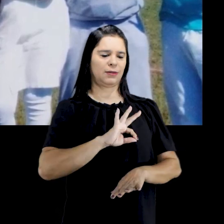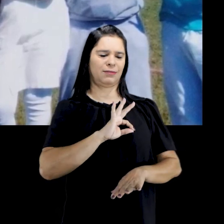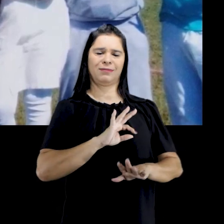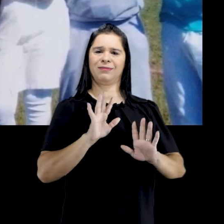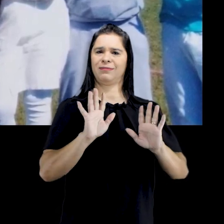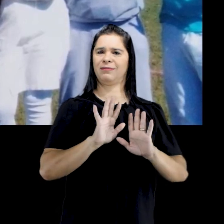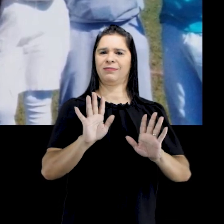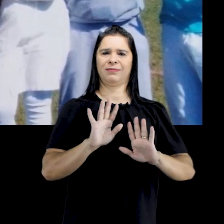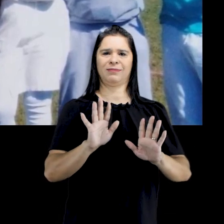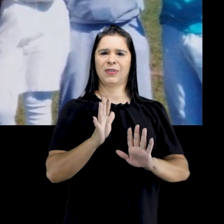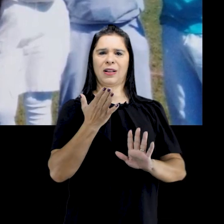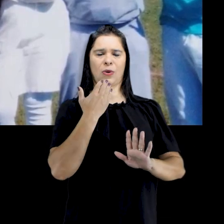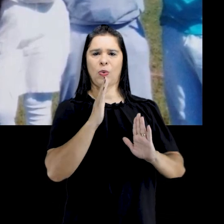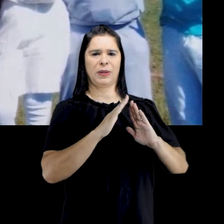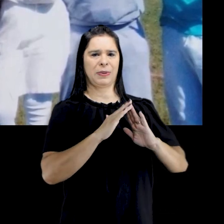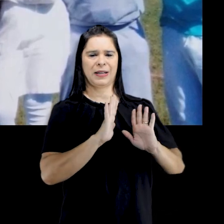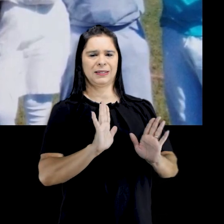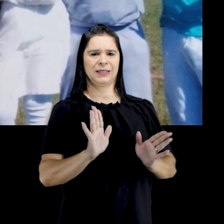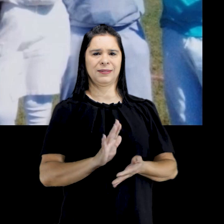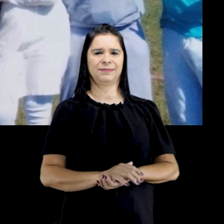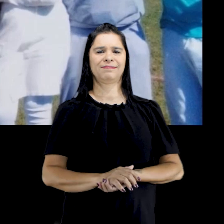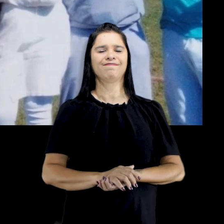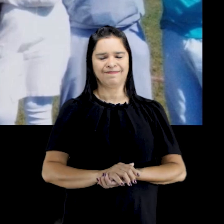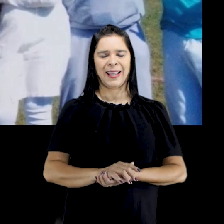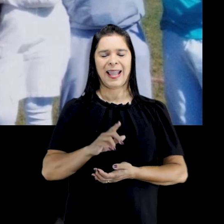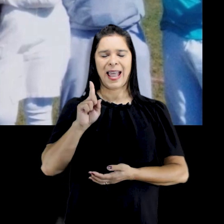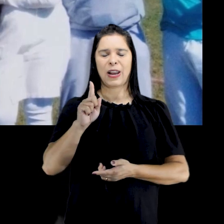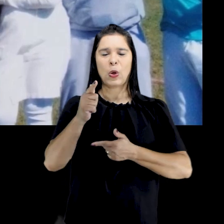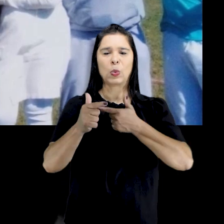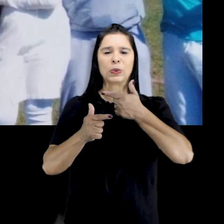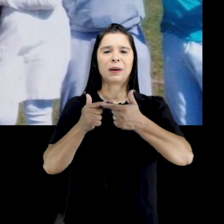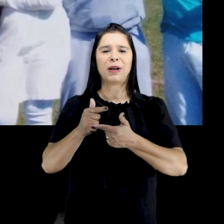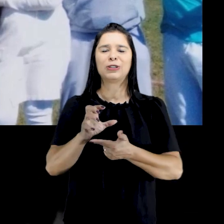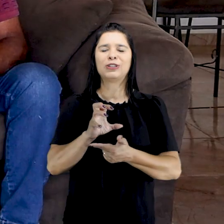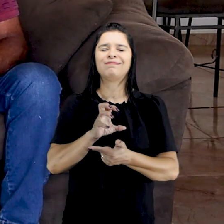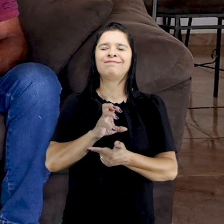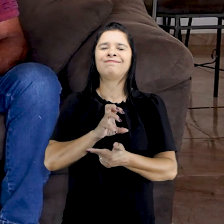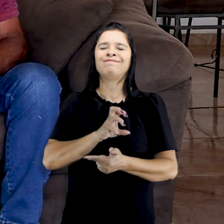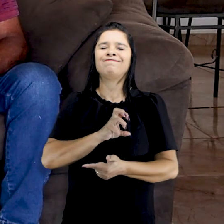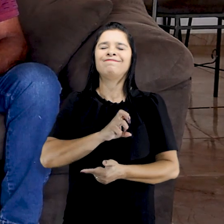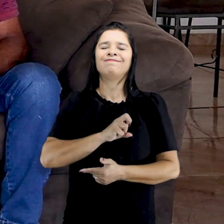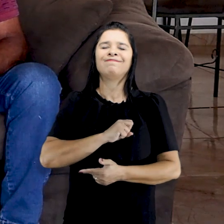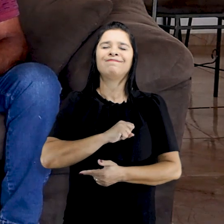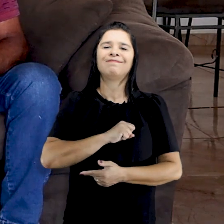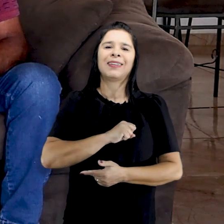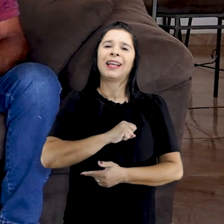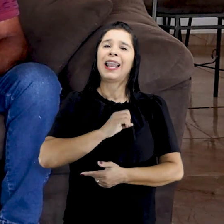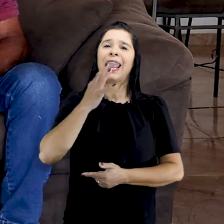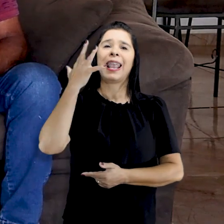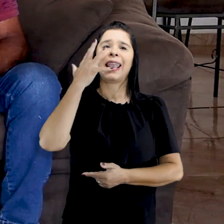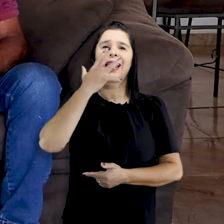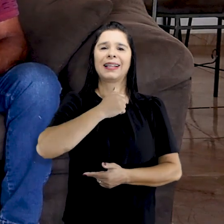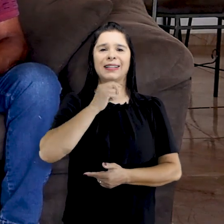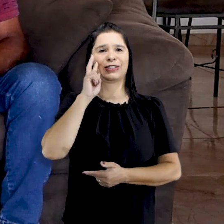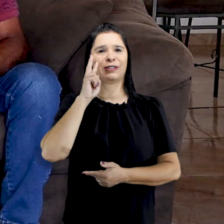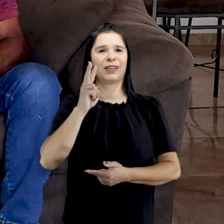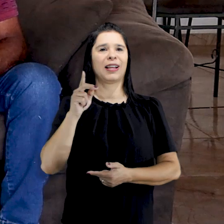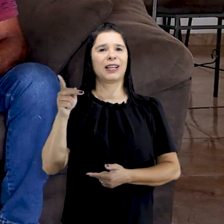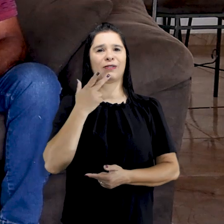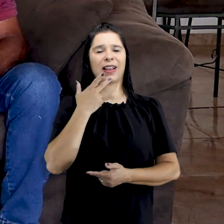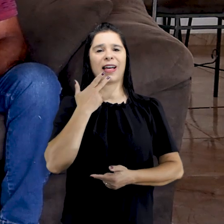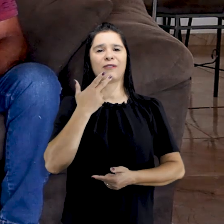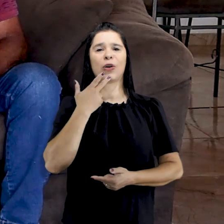para casa. Era uma coisa assim, até boa, bonita de se ver, como se eles falavam, tinha muito